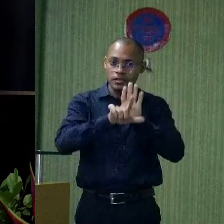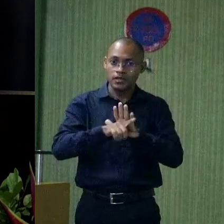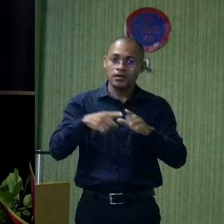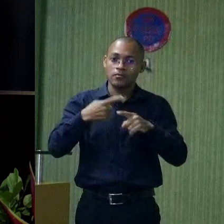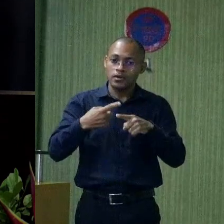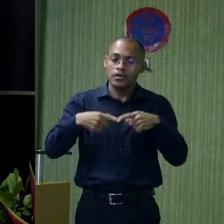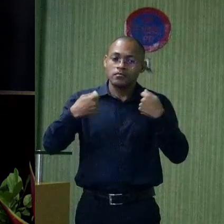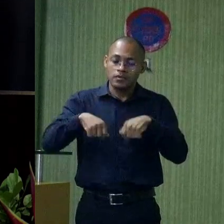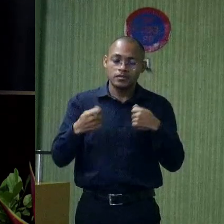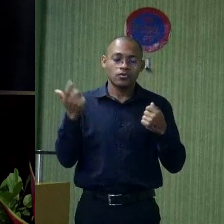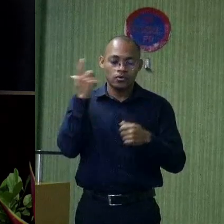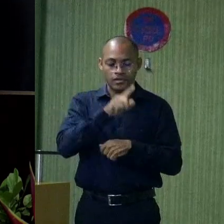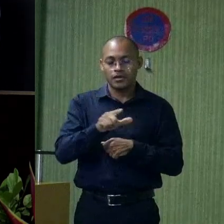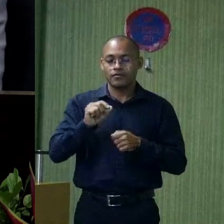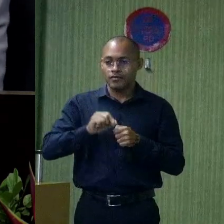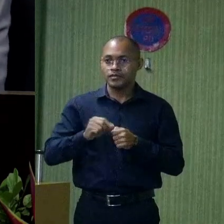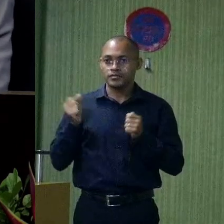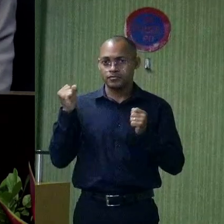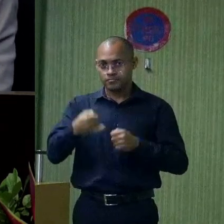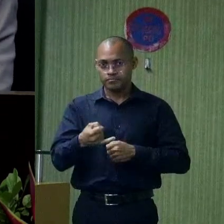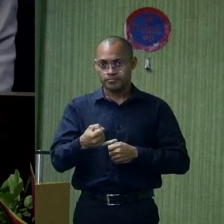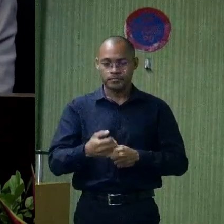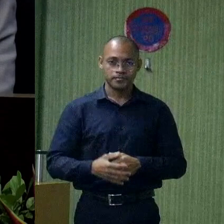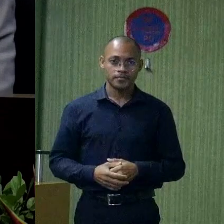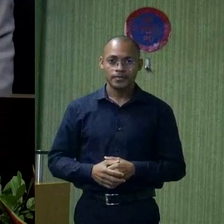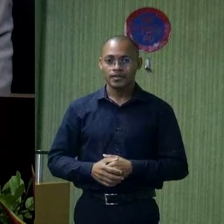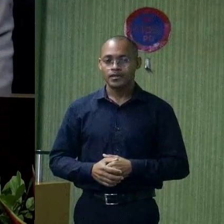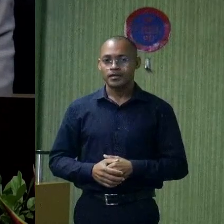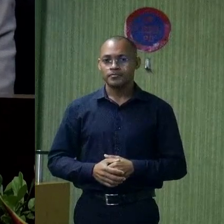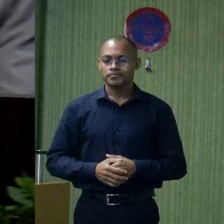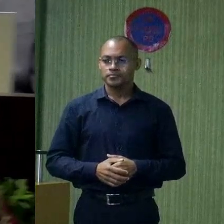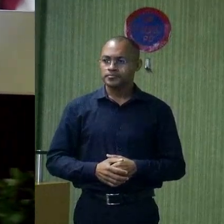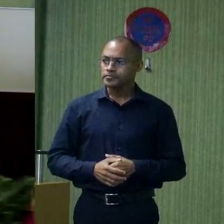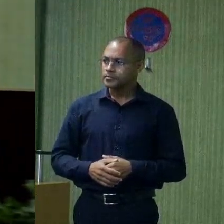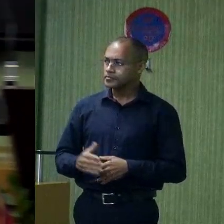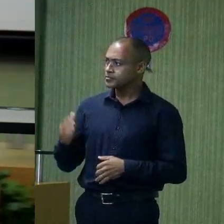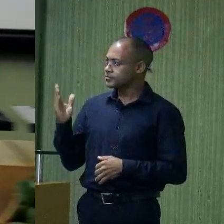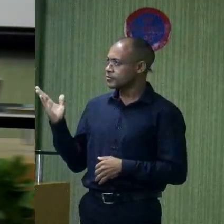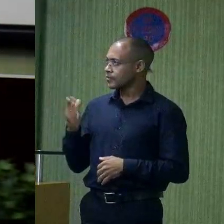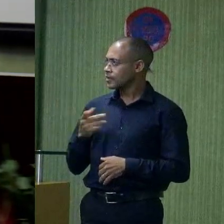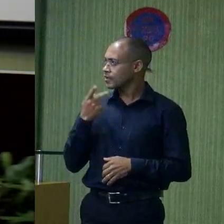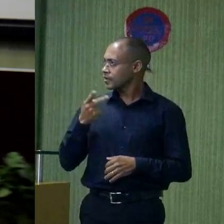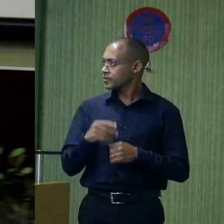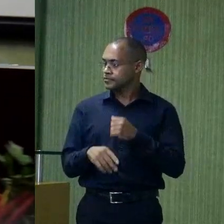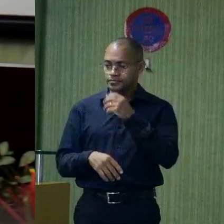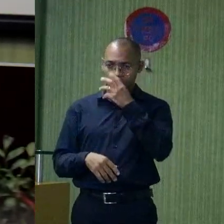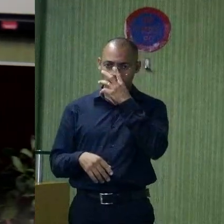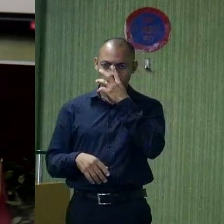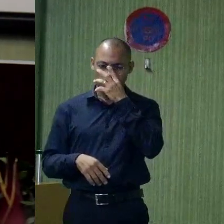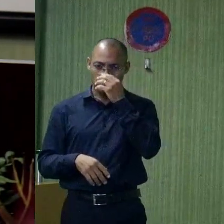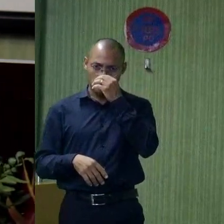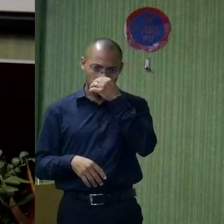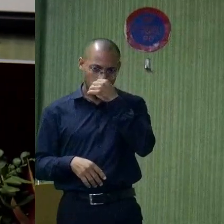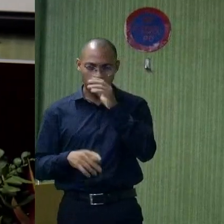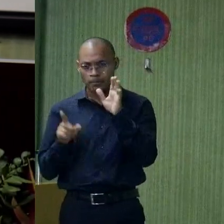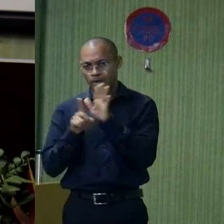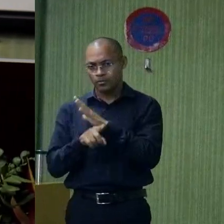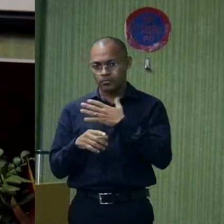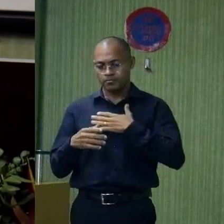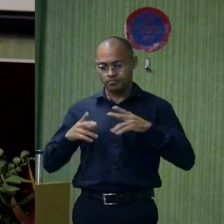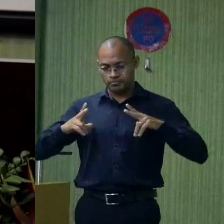conseguir executar Salomon rapidamente que você adiantar da hora mas só perguntar a você Su opinião essa é uma pergunta minha